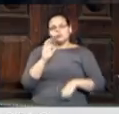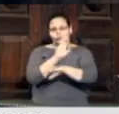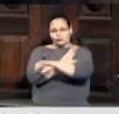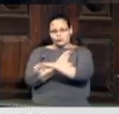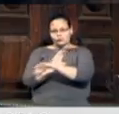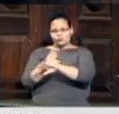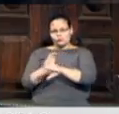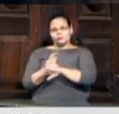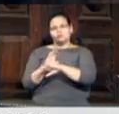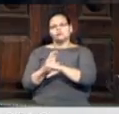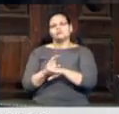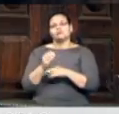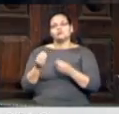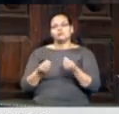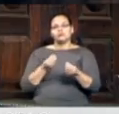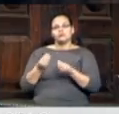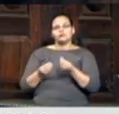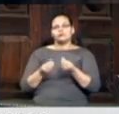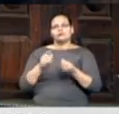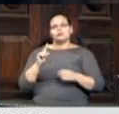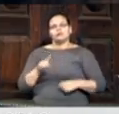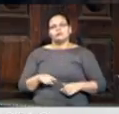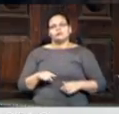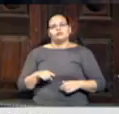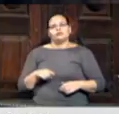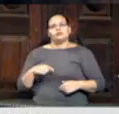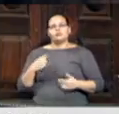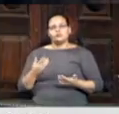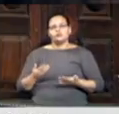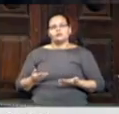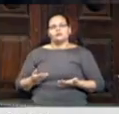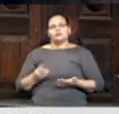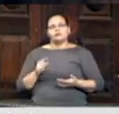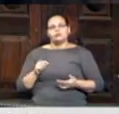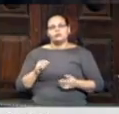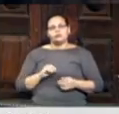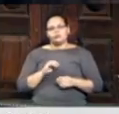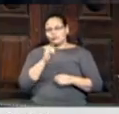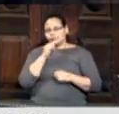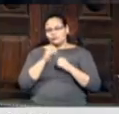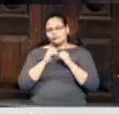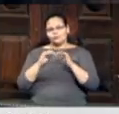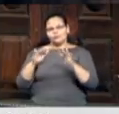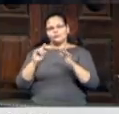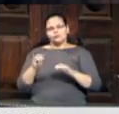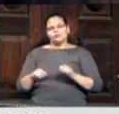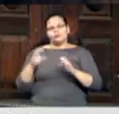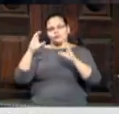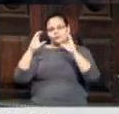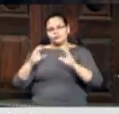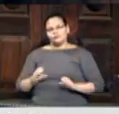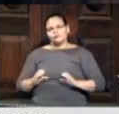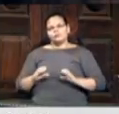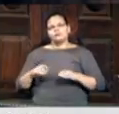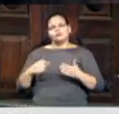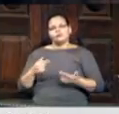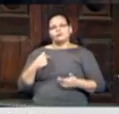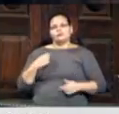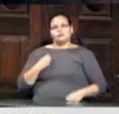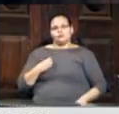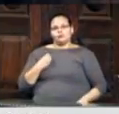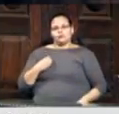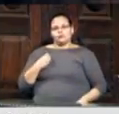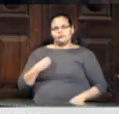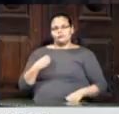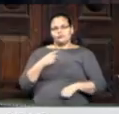cultura, como mecanismo de levar a condição, a cidadania de um povo. Tá? Eu vivi na Rússia há